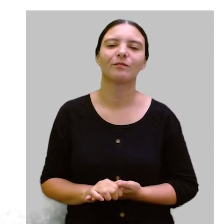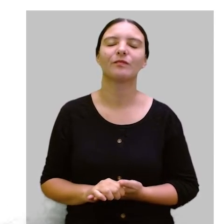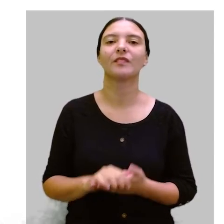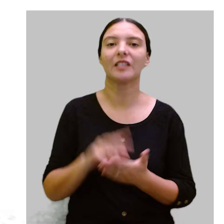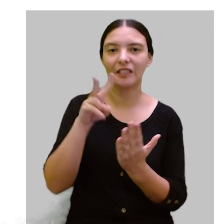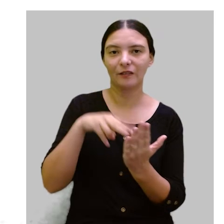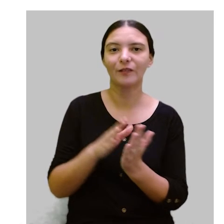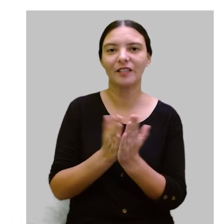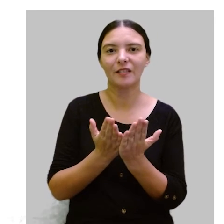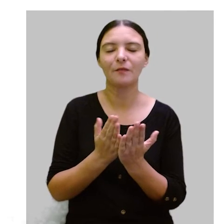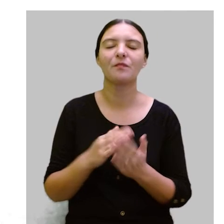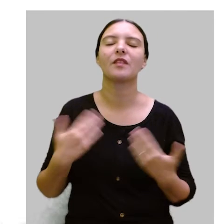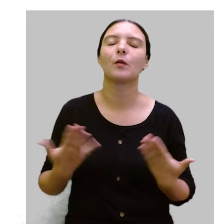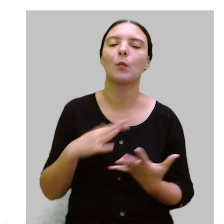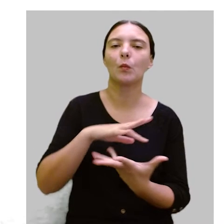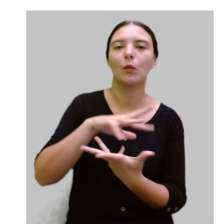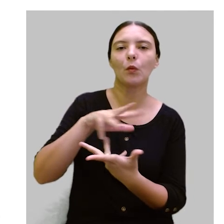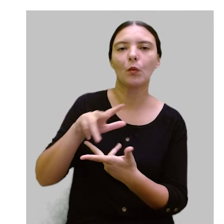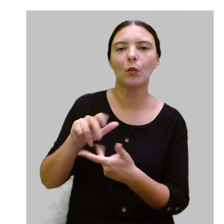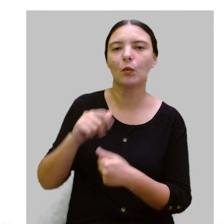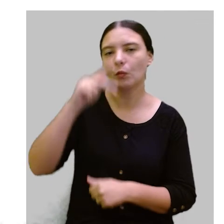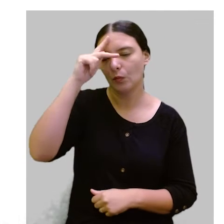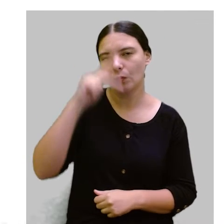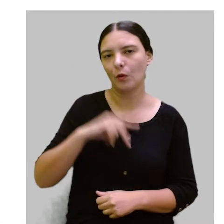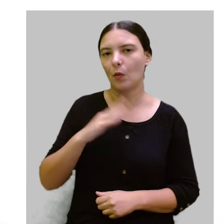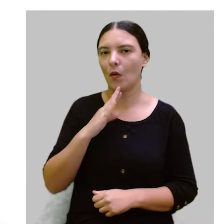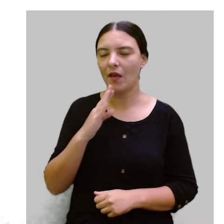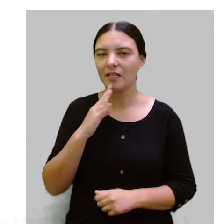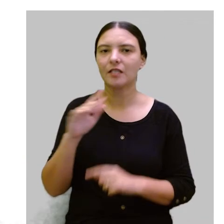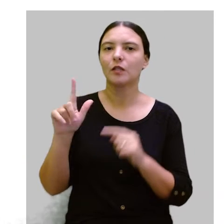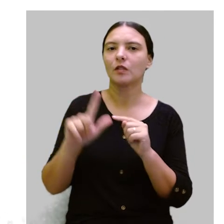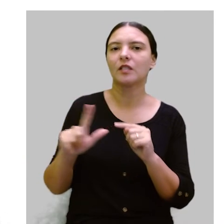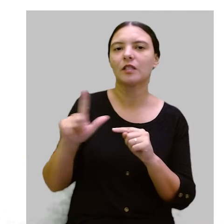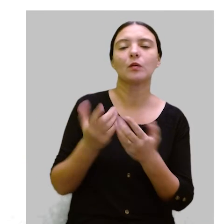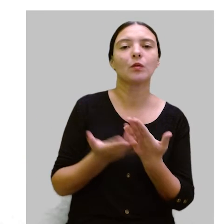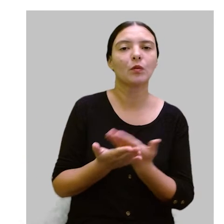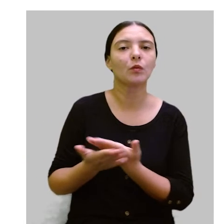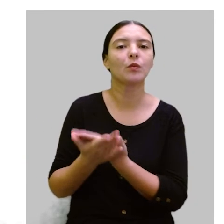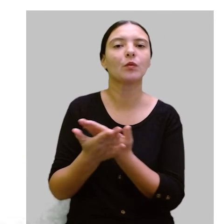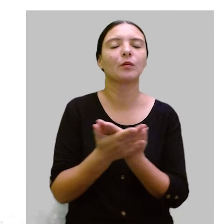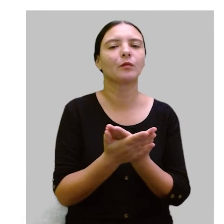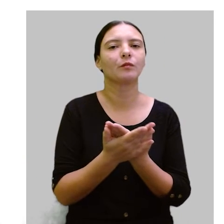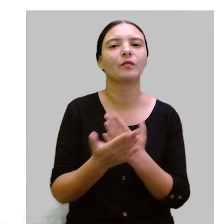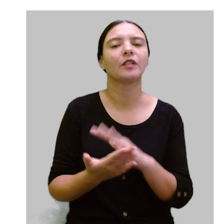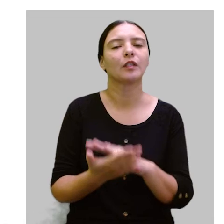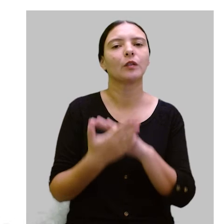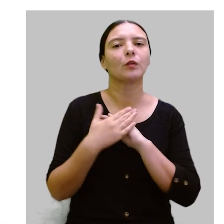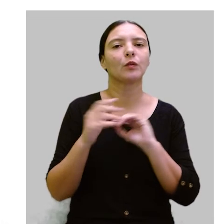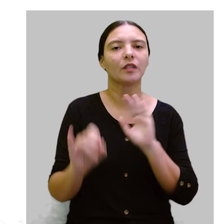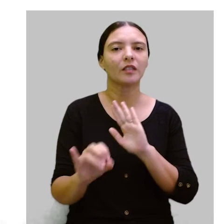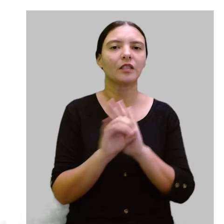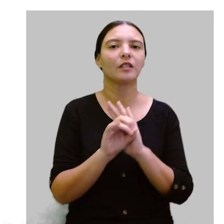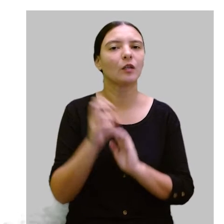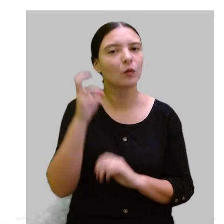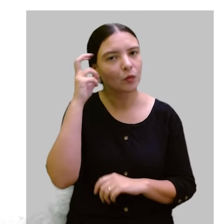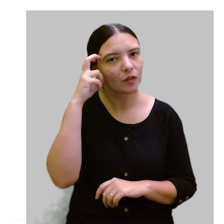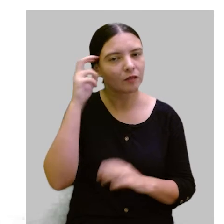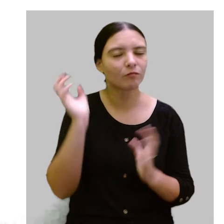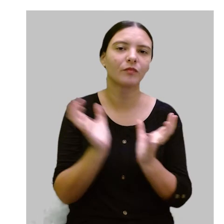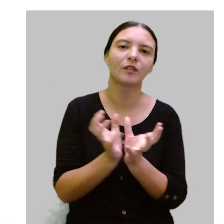Então, conhecendo e transformando o mundo, o estudo da literatura é decisivo também, porque ajuda na construção de identidades culturais coletivas,